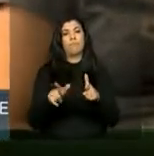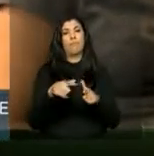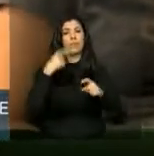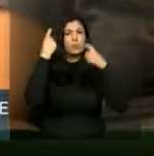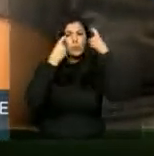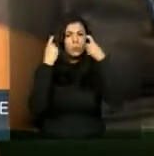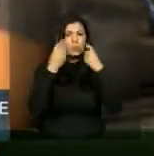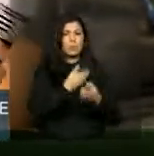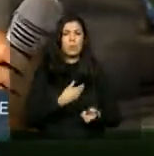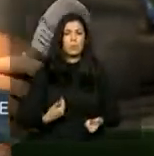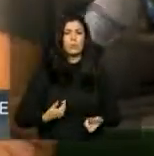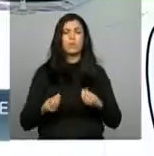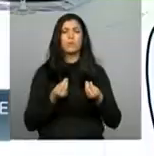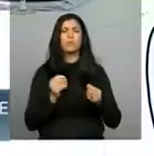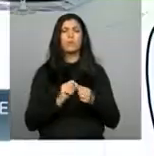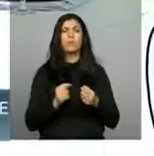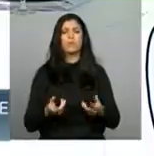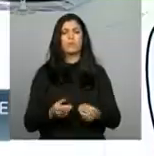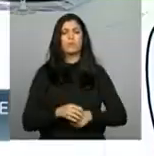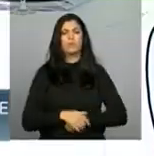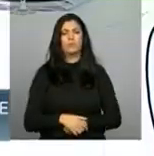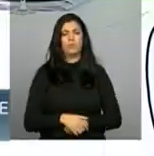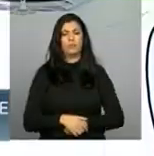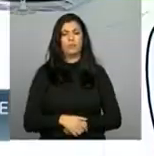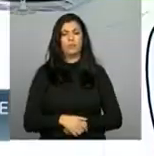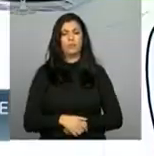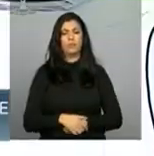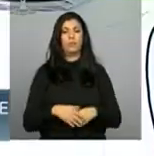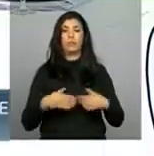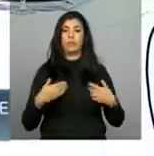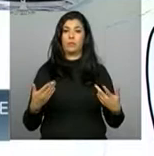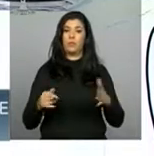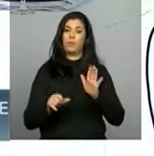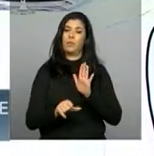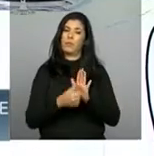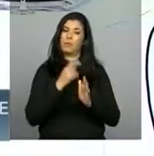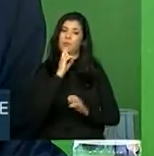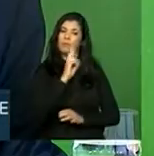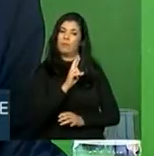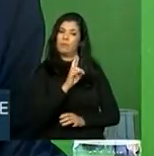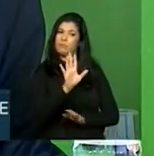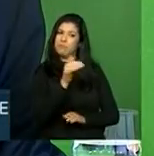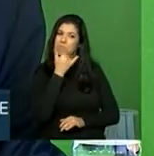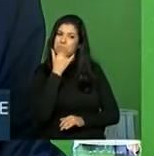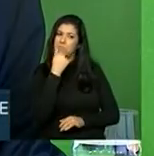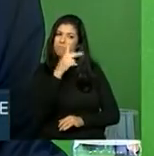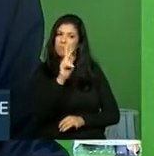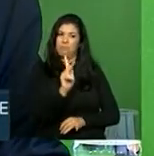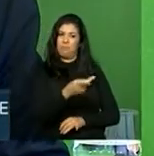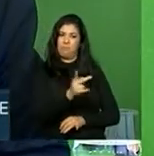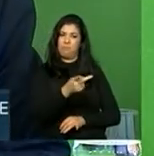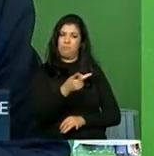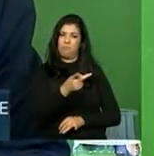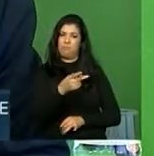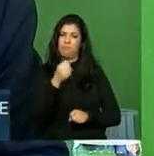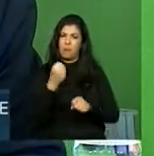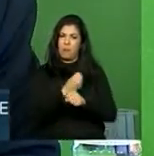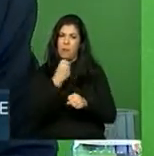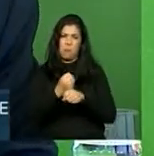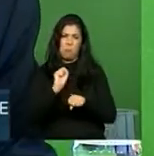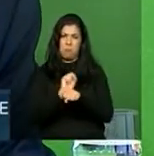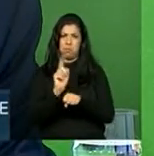preocupa o governo primeiro a obra não está parada a informação está errada